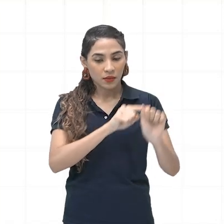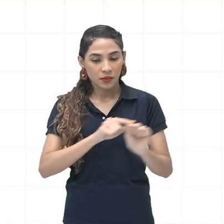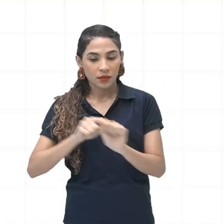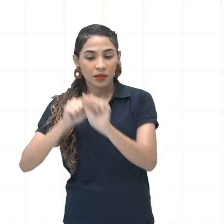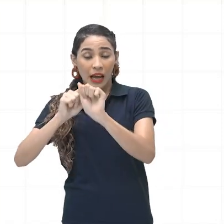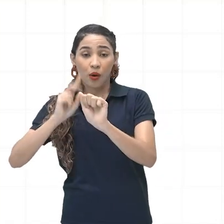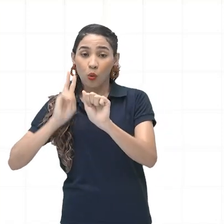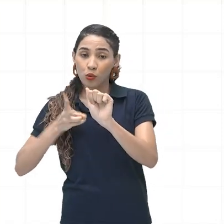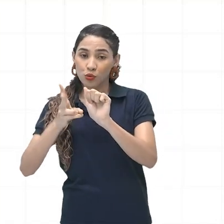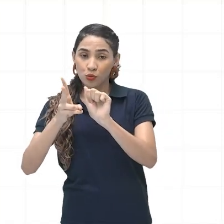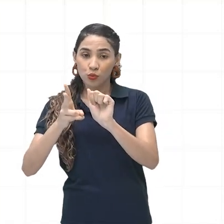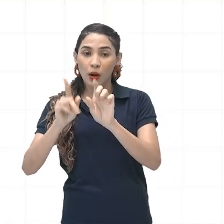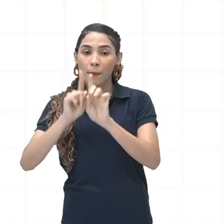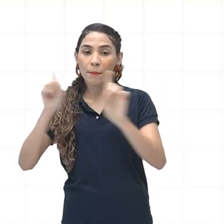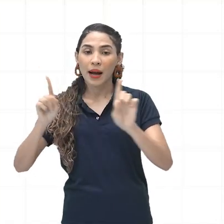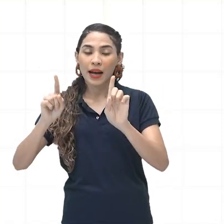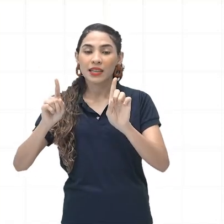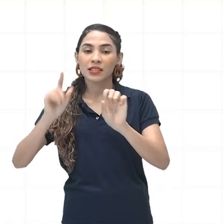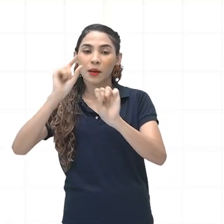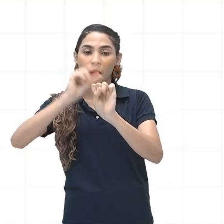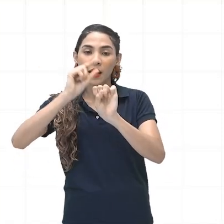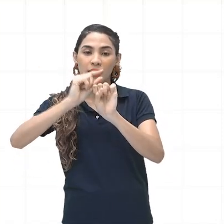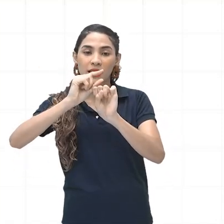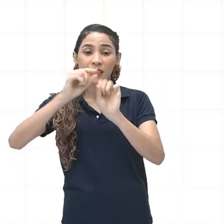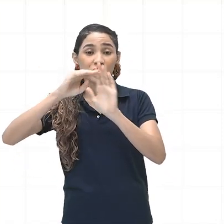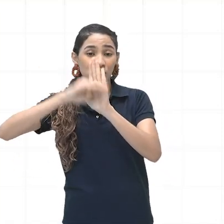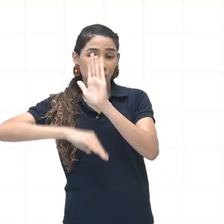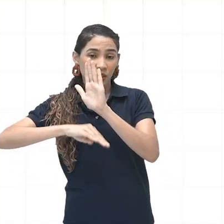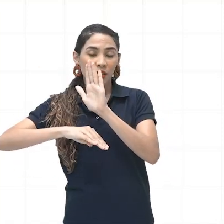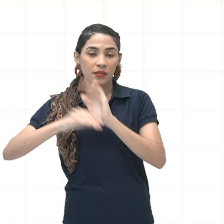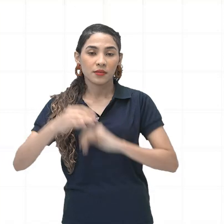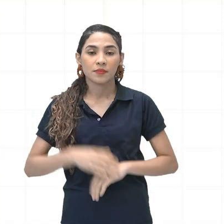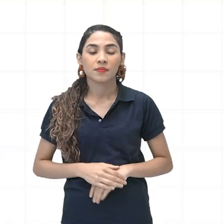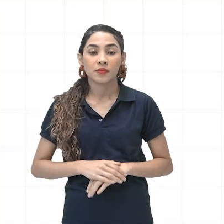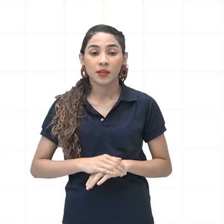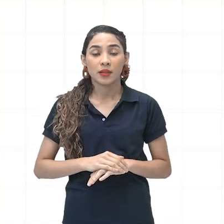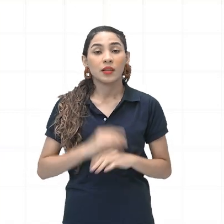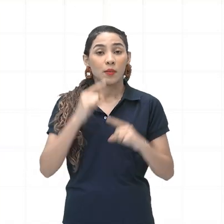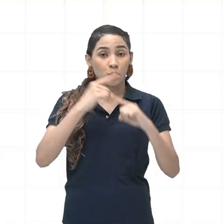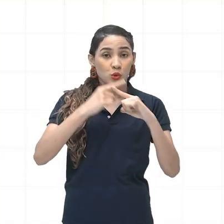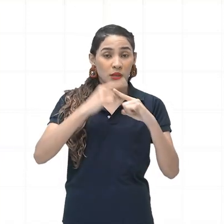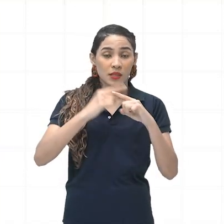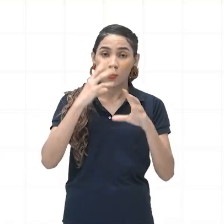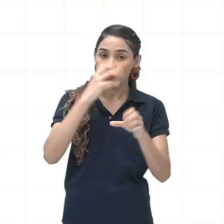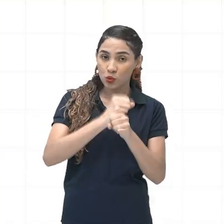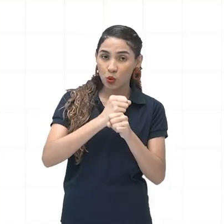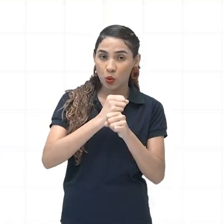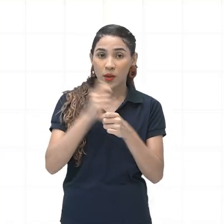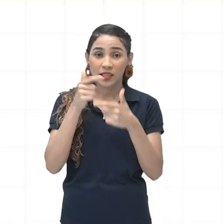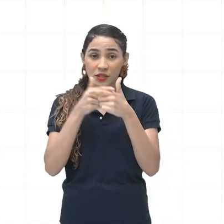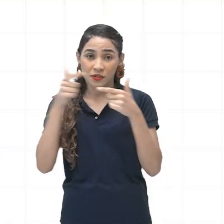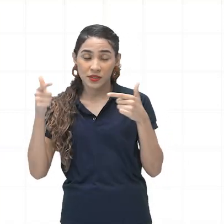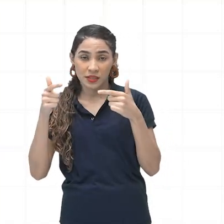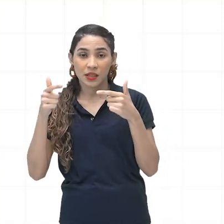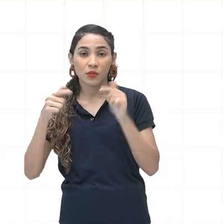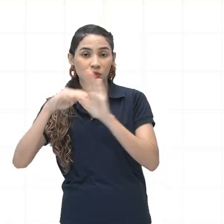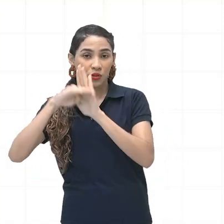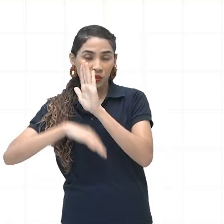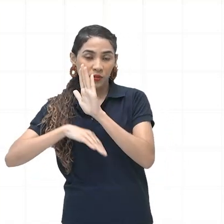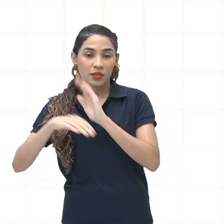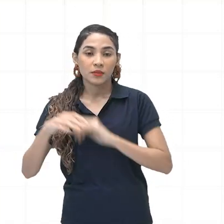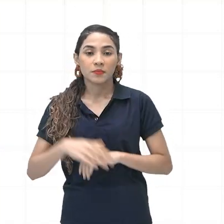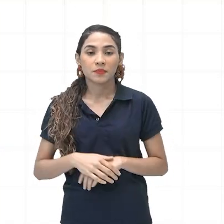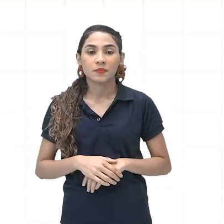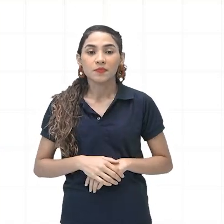nós vamos subtrair os expoentes. Na multiplicação a gente soma e na divisão a gente